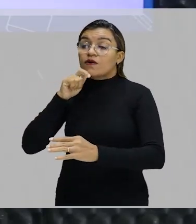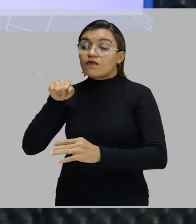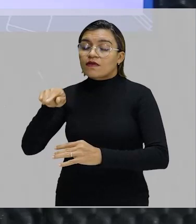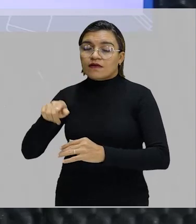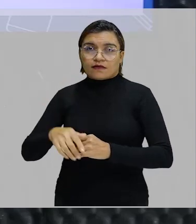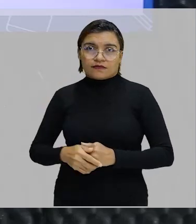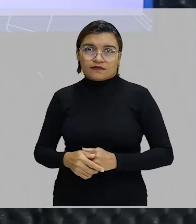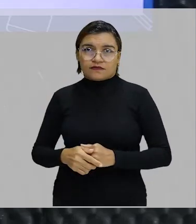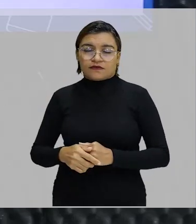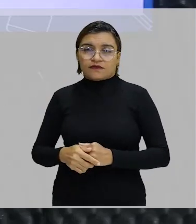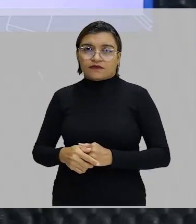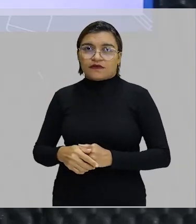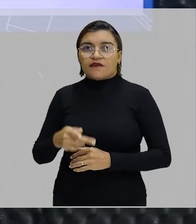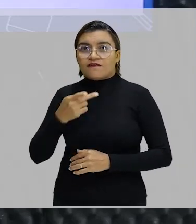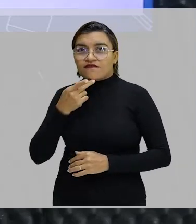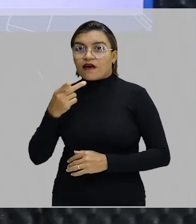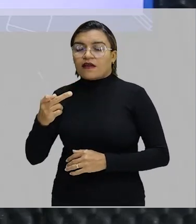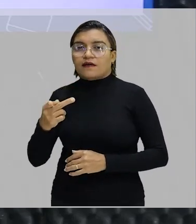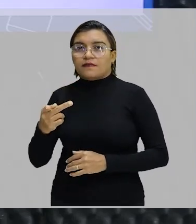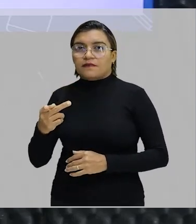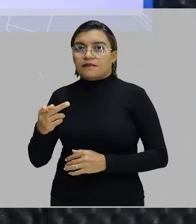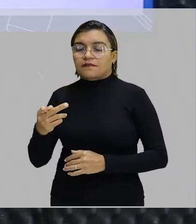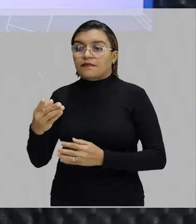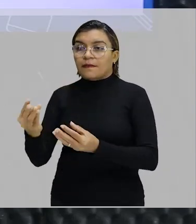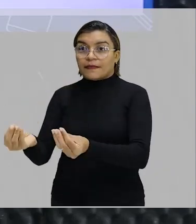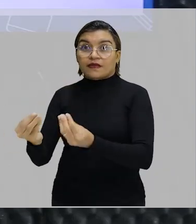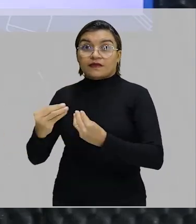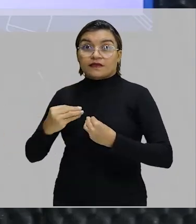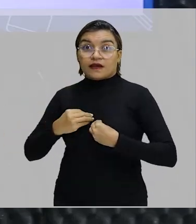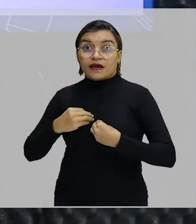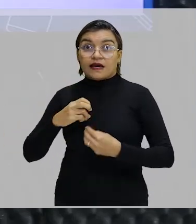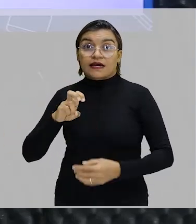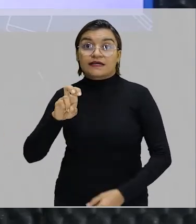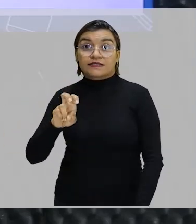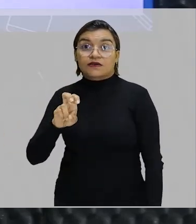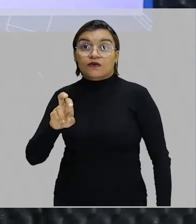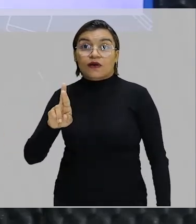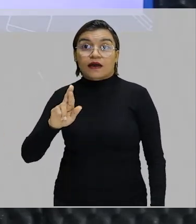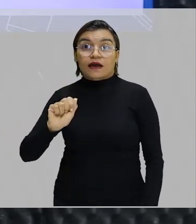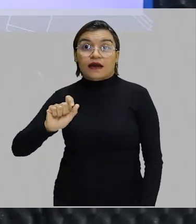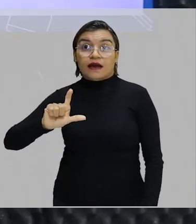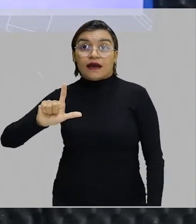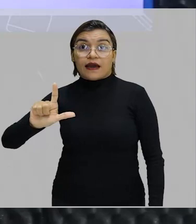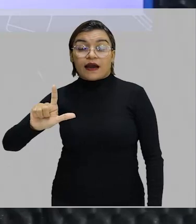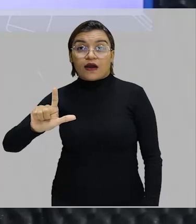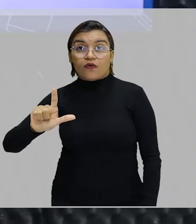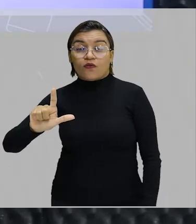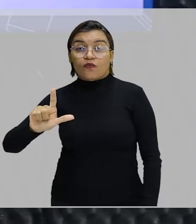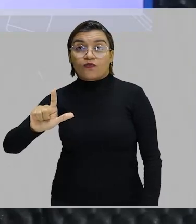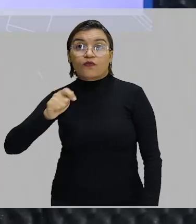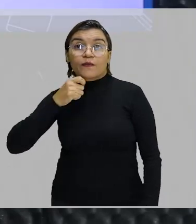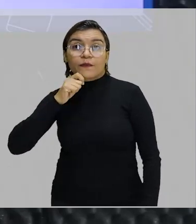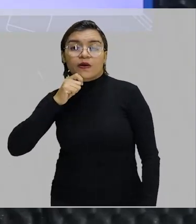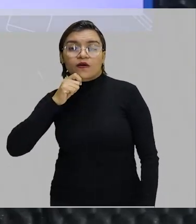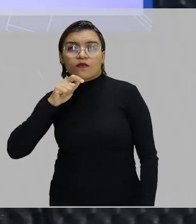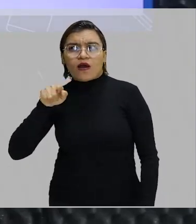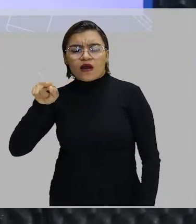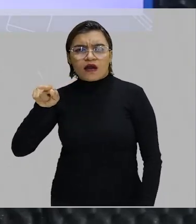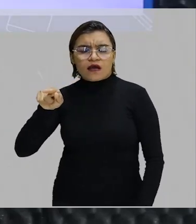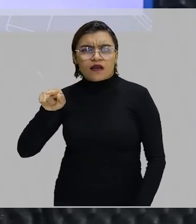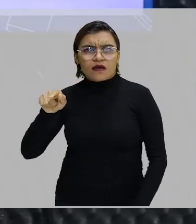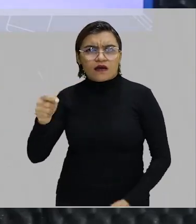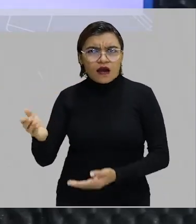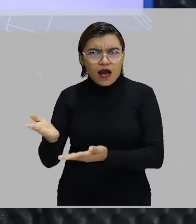ao atendente, me dá R$ 5 de pão, ele deixa de atender? Claro que não.